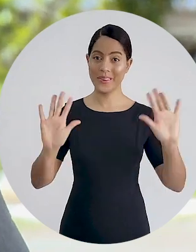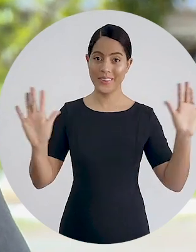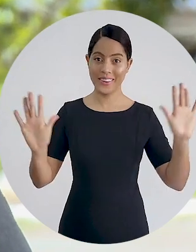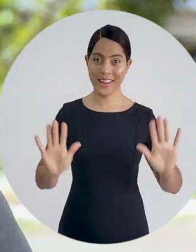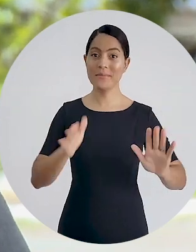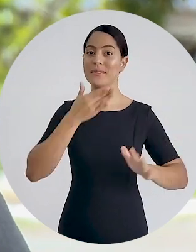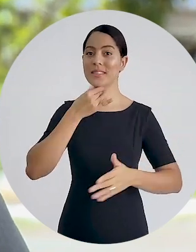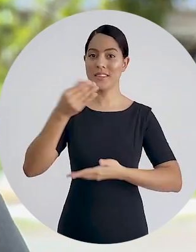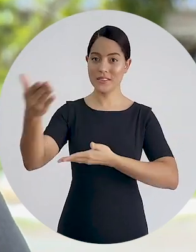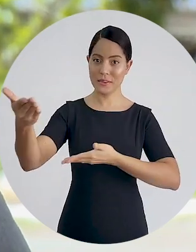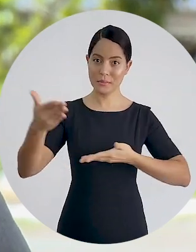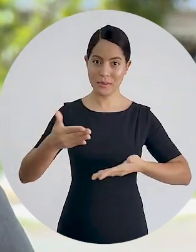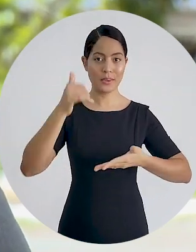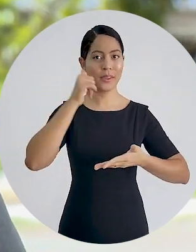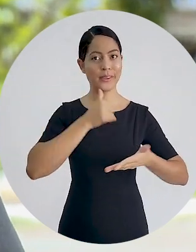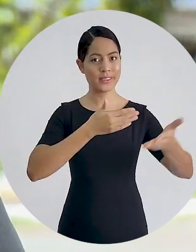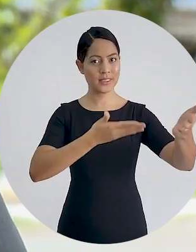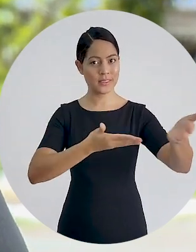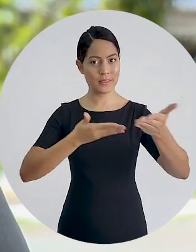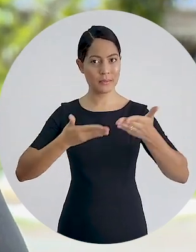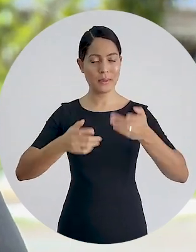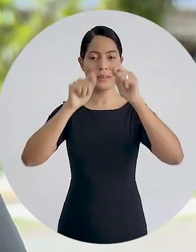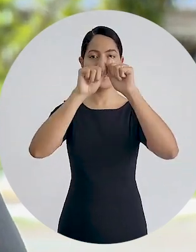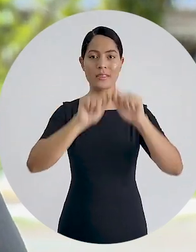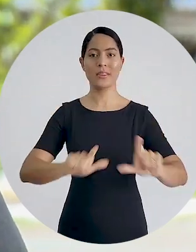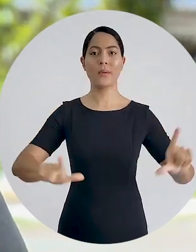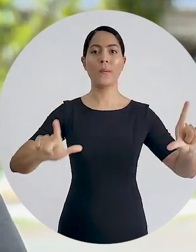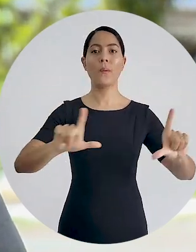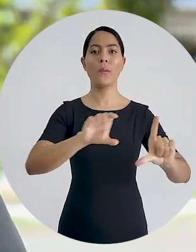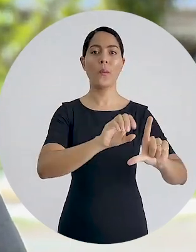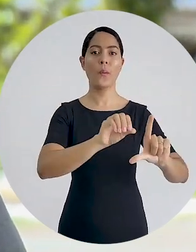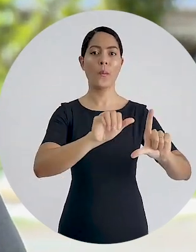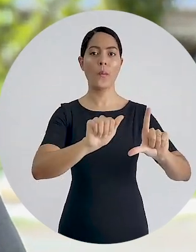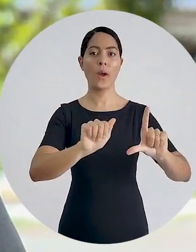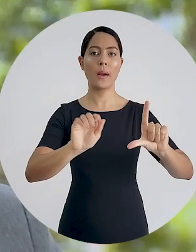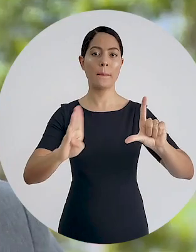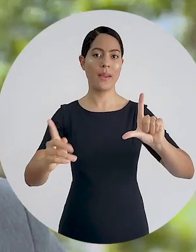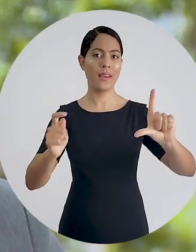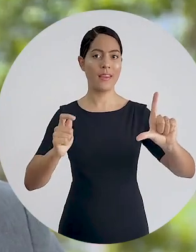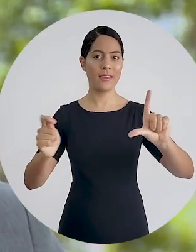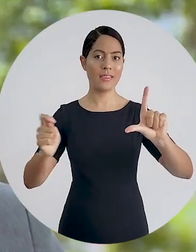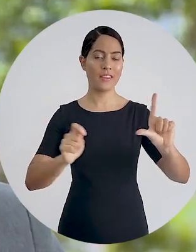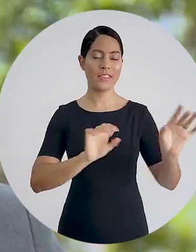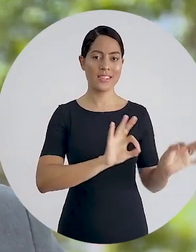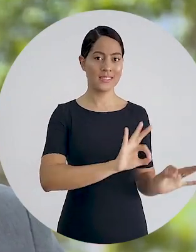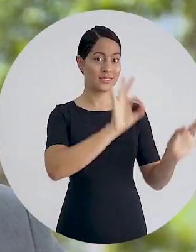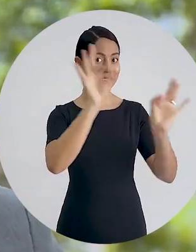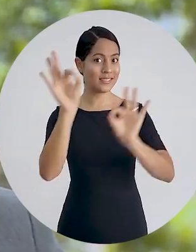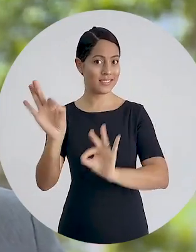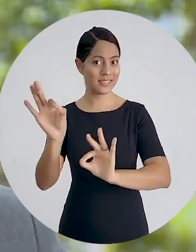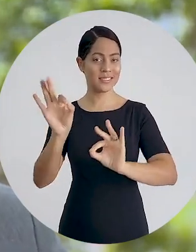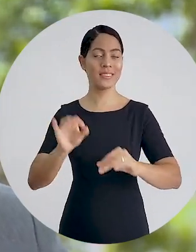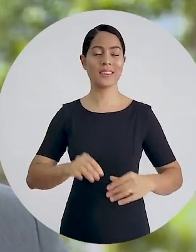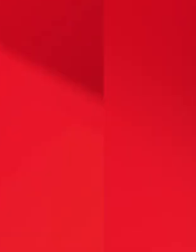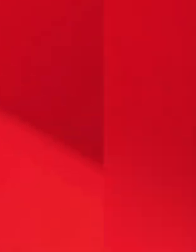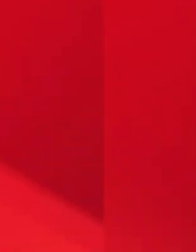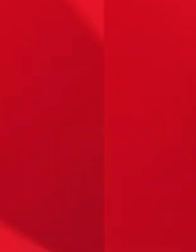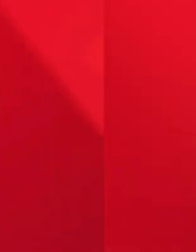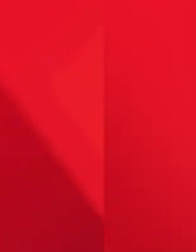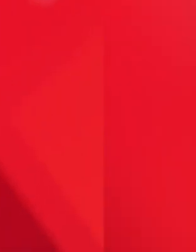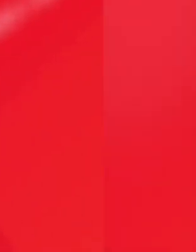Olá, seja bem-vindo, seja bem-vinda. Começa agora mais um OAB Entrevista. Fique com a gente, já estamos no